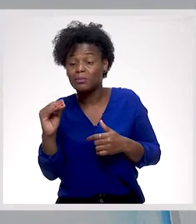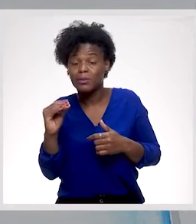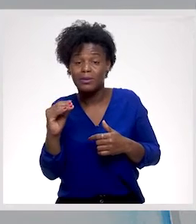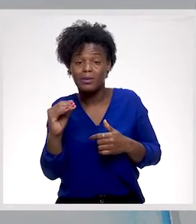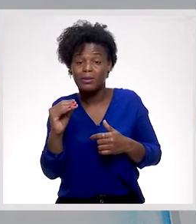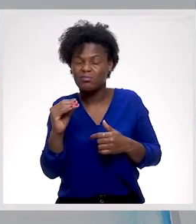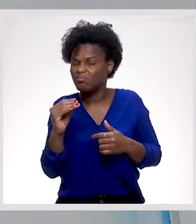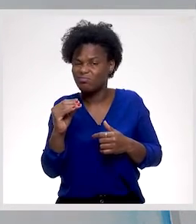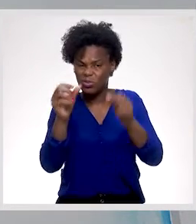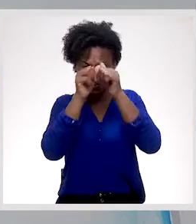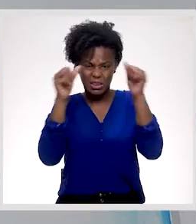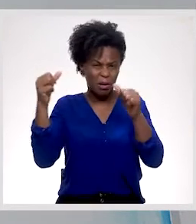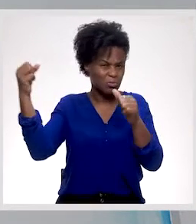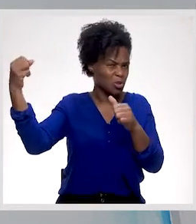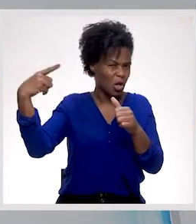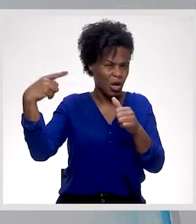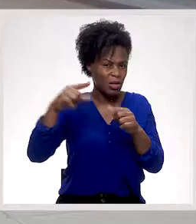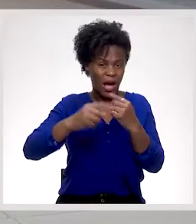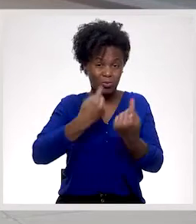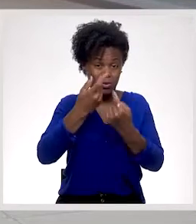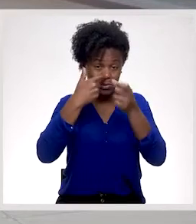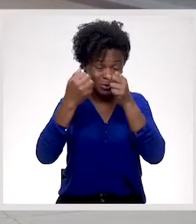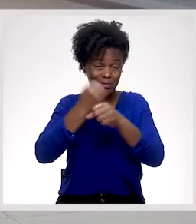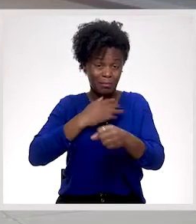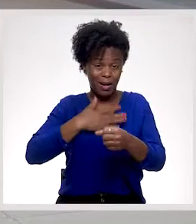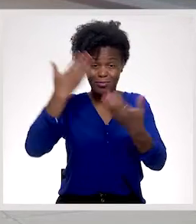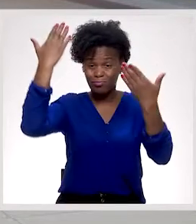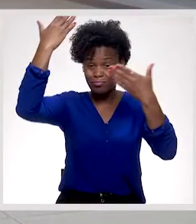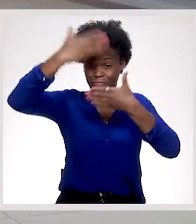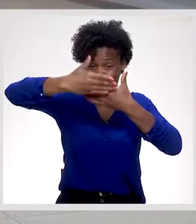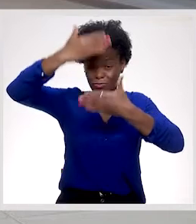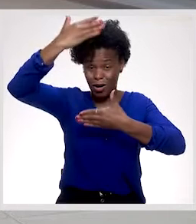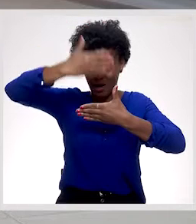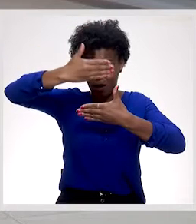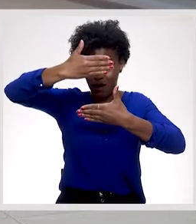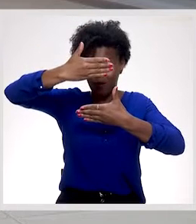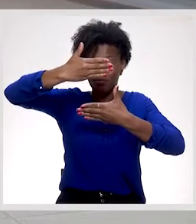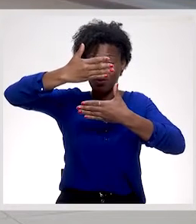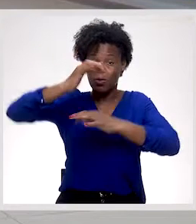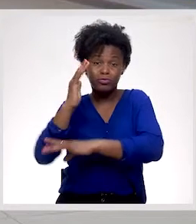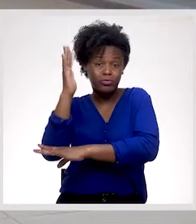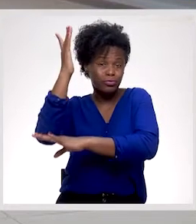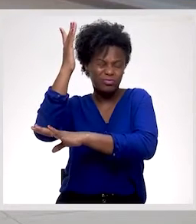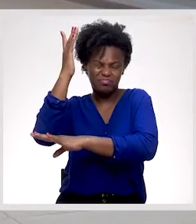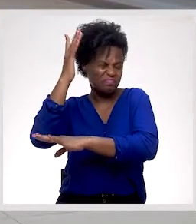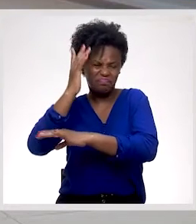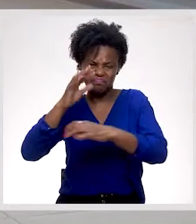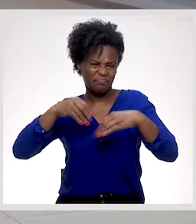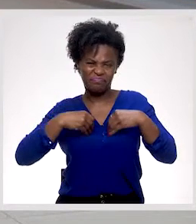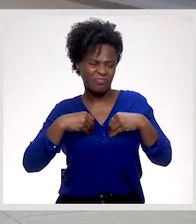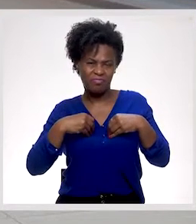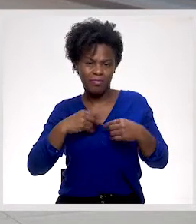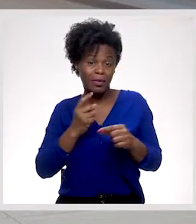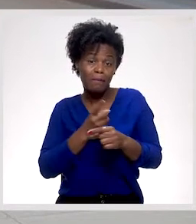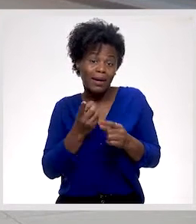agradou alguns dos astrônomos. Até aquela altura, não havia uma